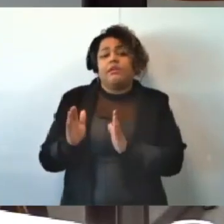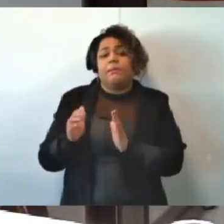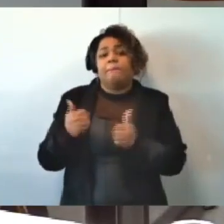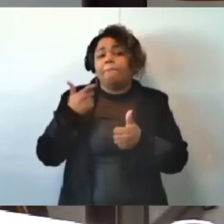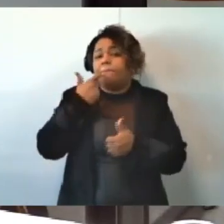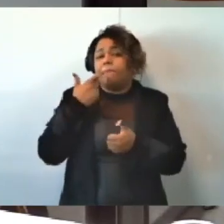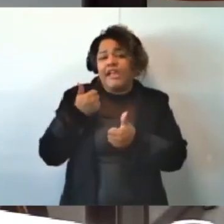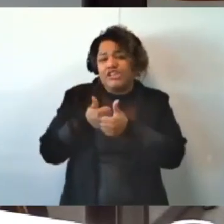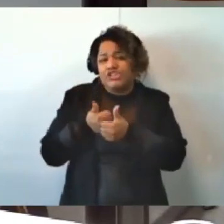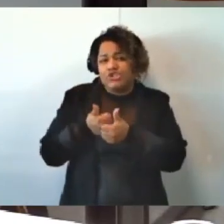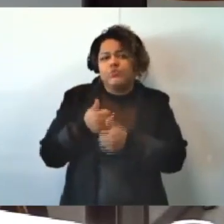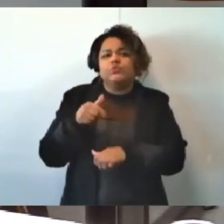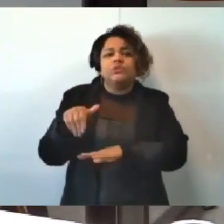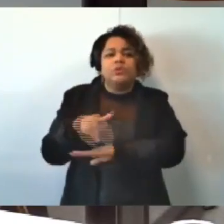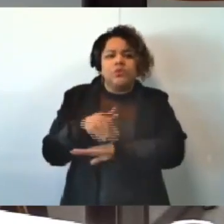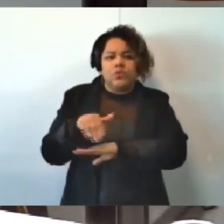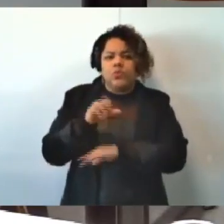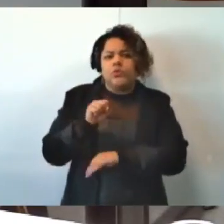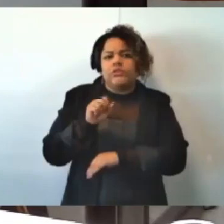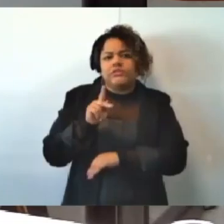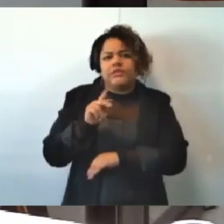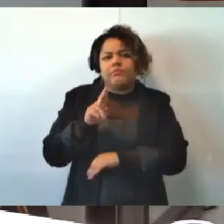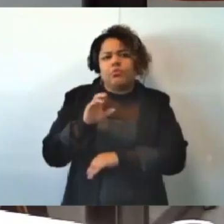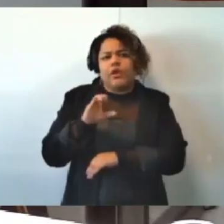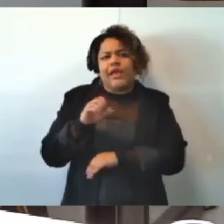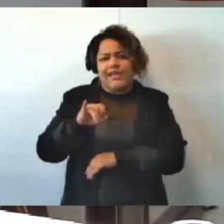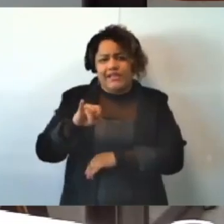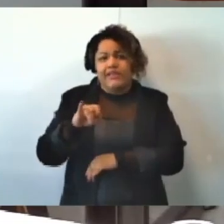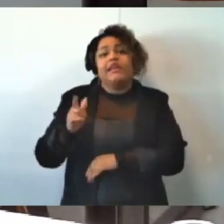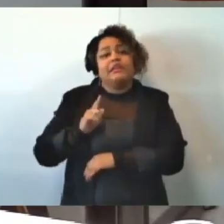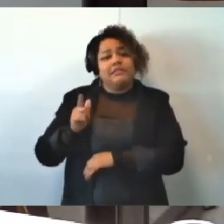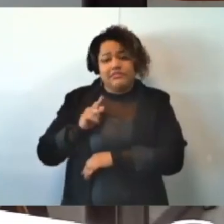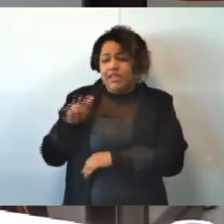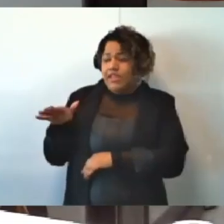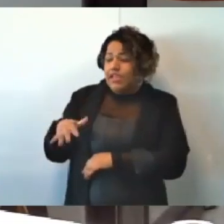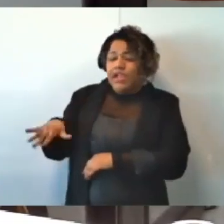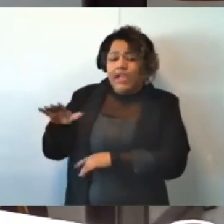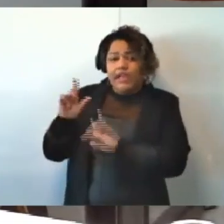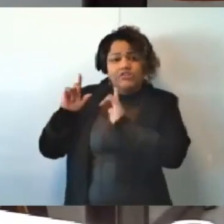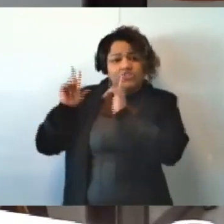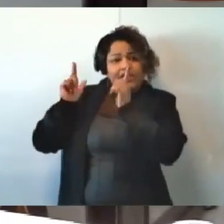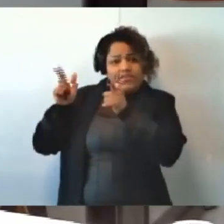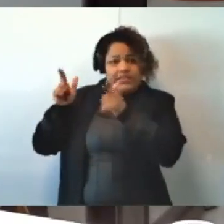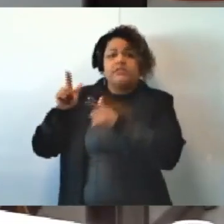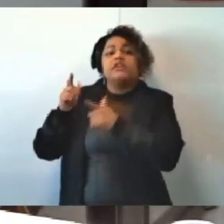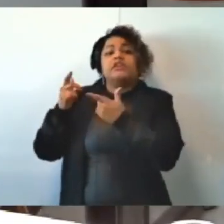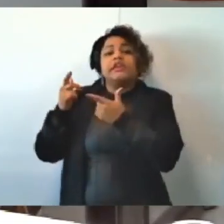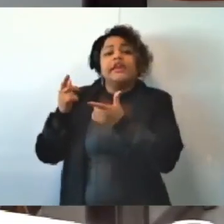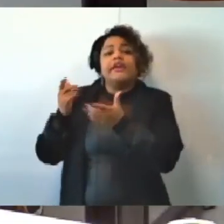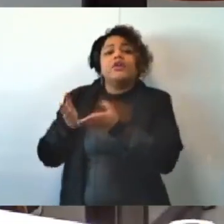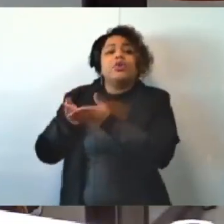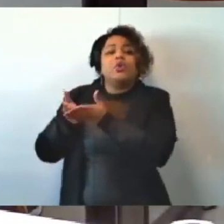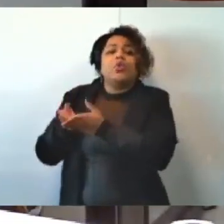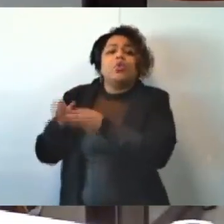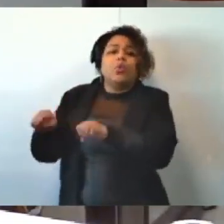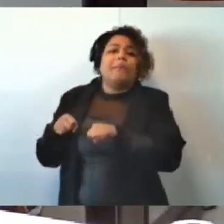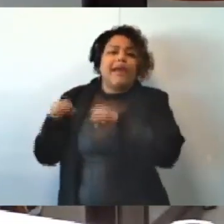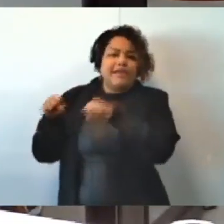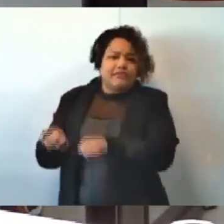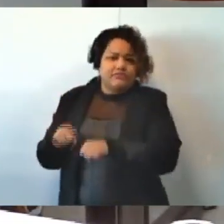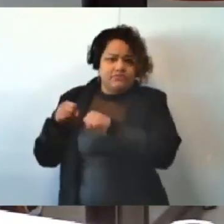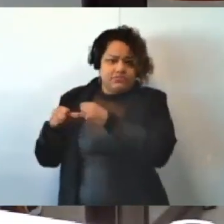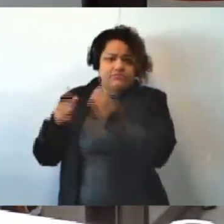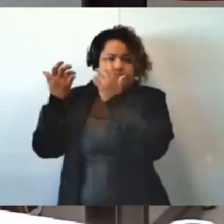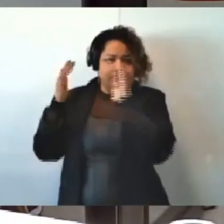lazer. Subindo a Assis Chateaubriand, nós temos outra área de lazer, não é? Que é uma praça, em frente ao Barão